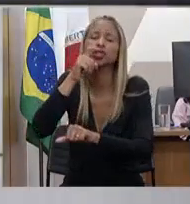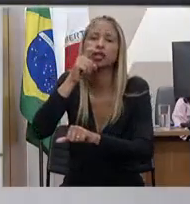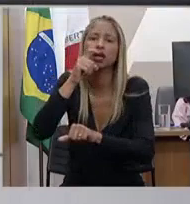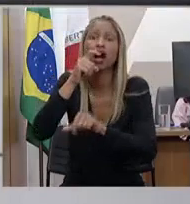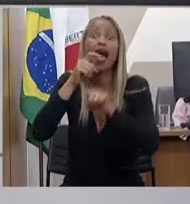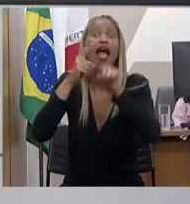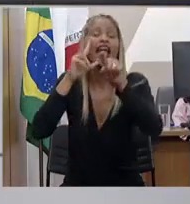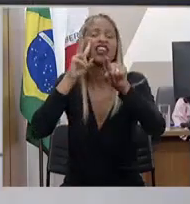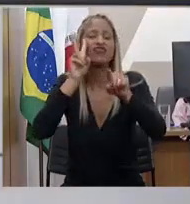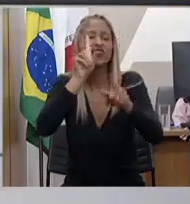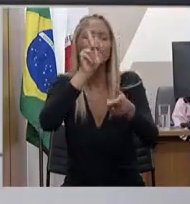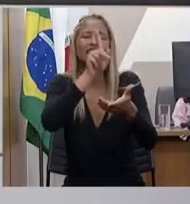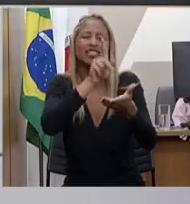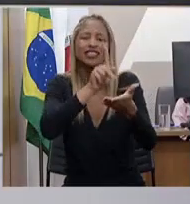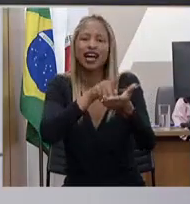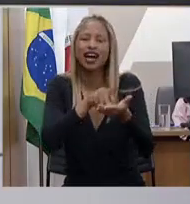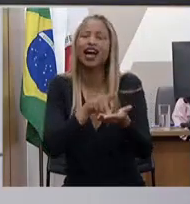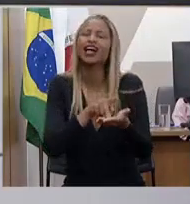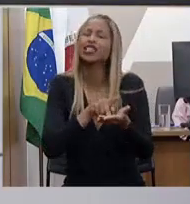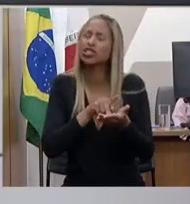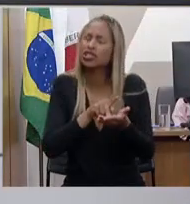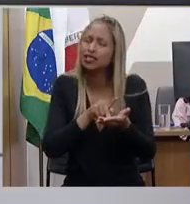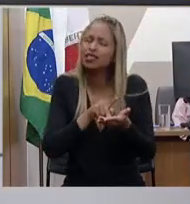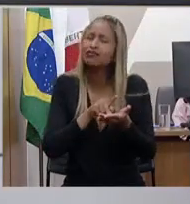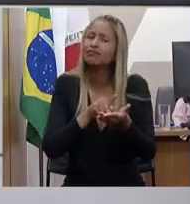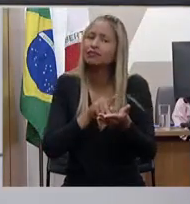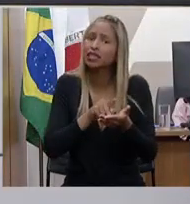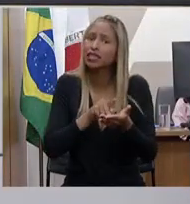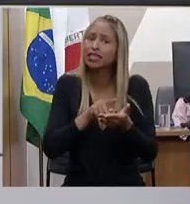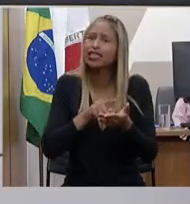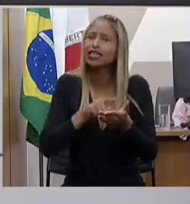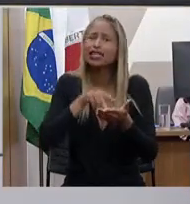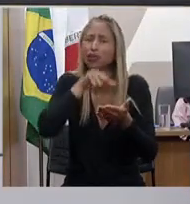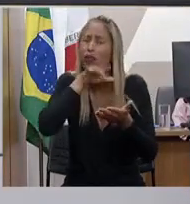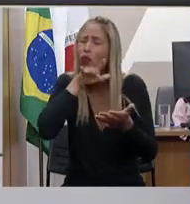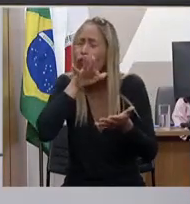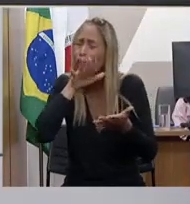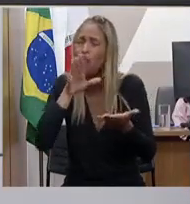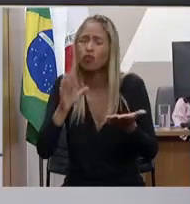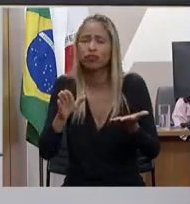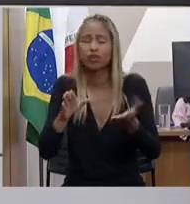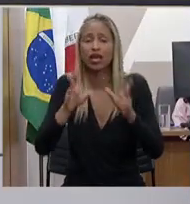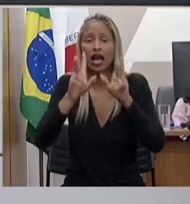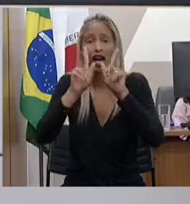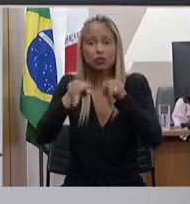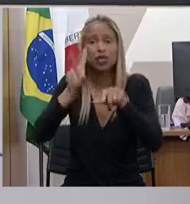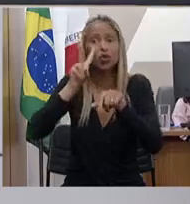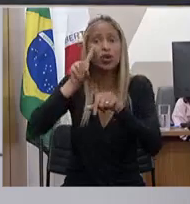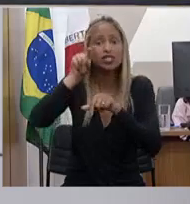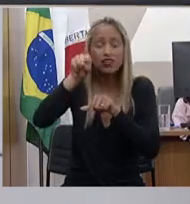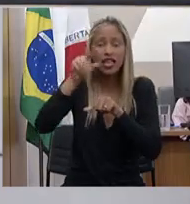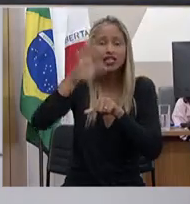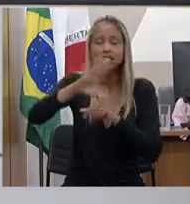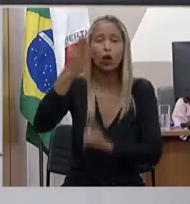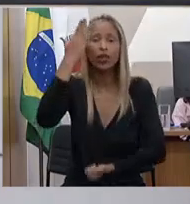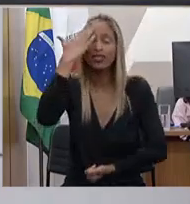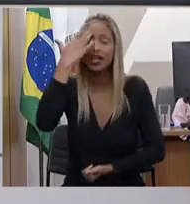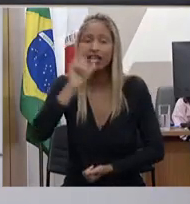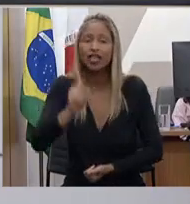de como é tão cruel o acidente de trabalho como é tão cruel que as pessoas às vezes não conseguem entender